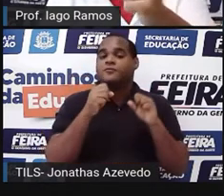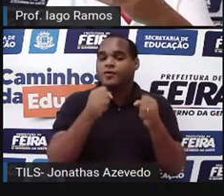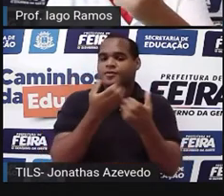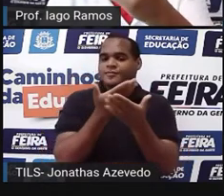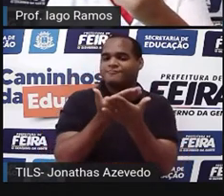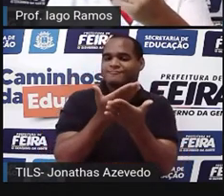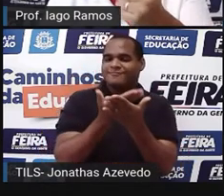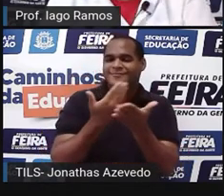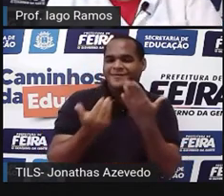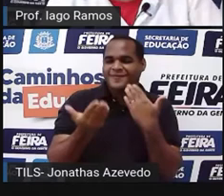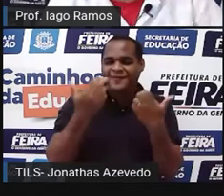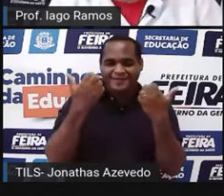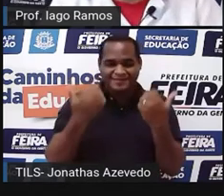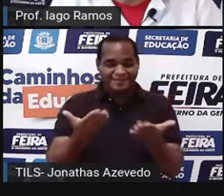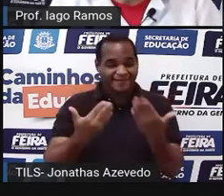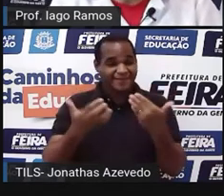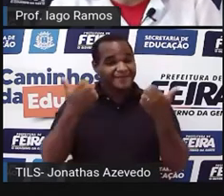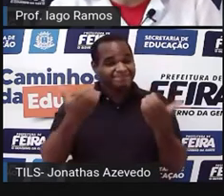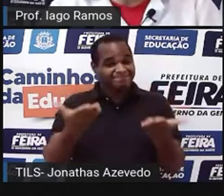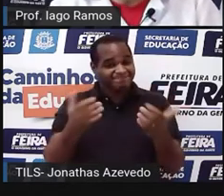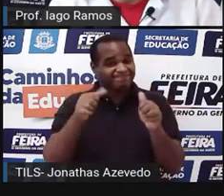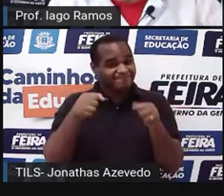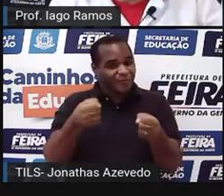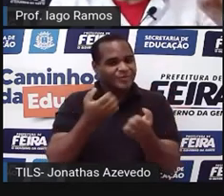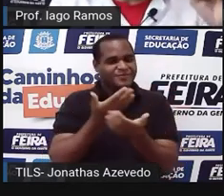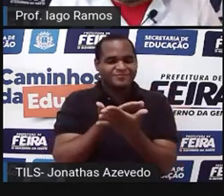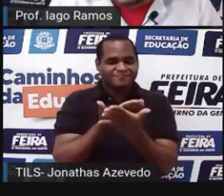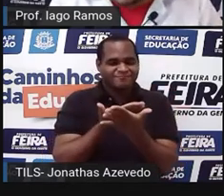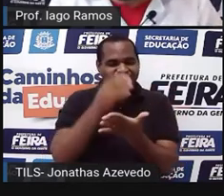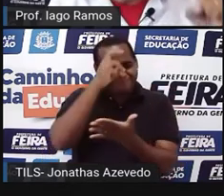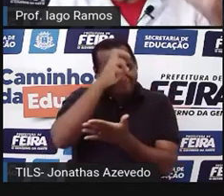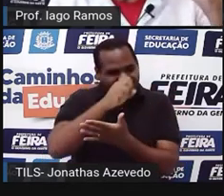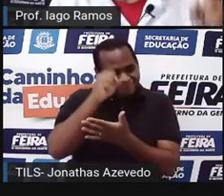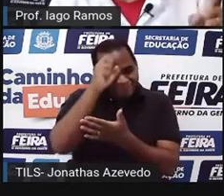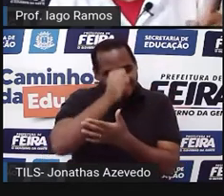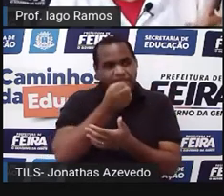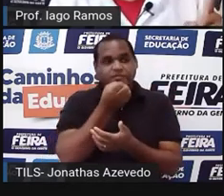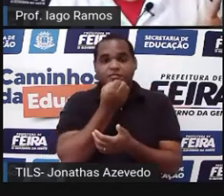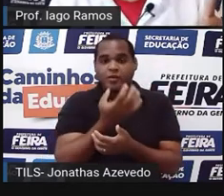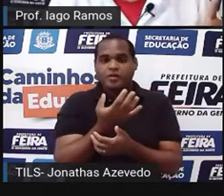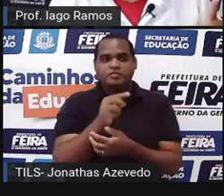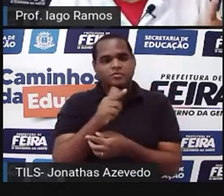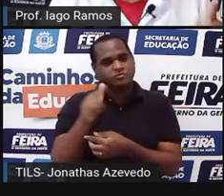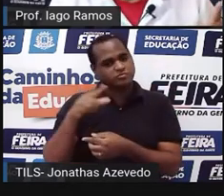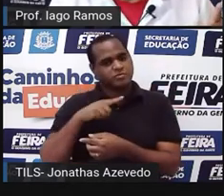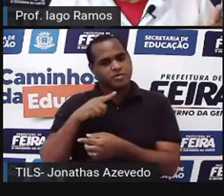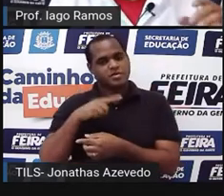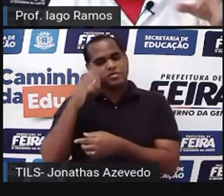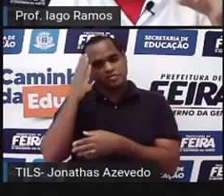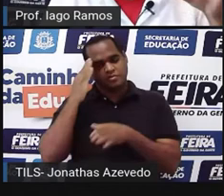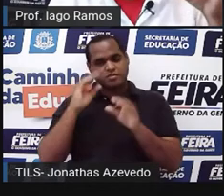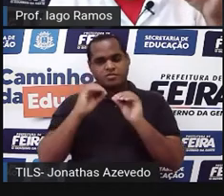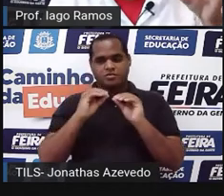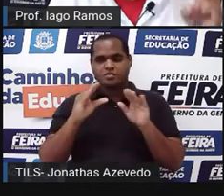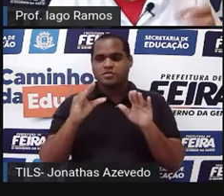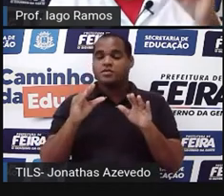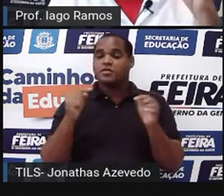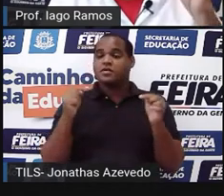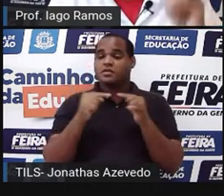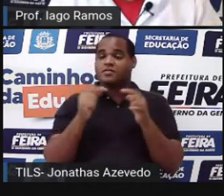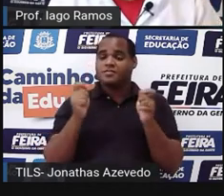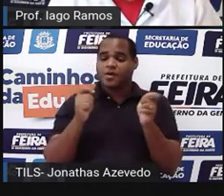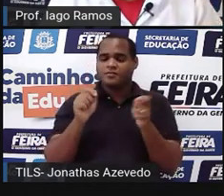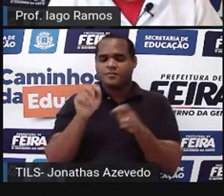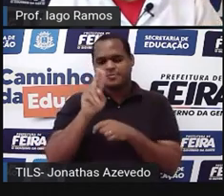estudar, ó. Vem comigo aqui, vamos estudar, né? Porque uma coisa a gente já entendeu, é que a gente